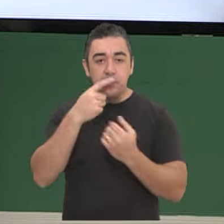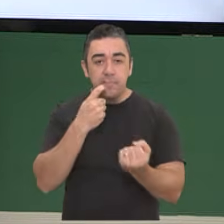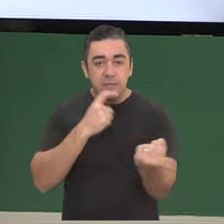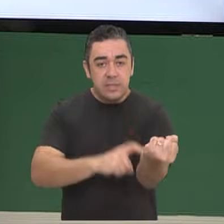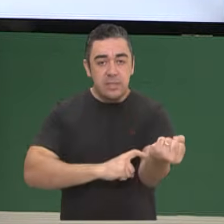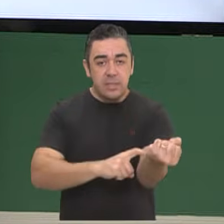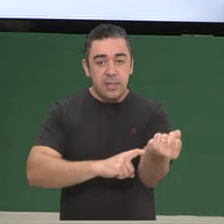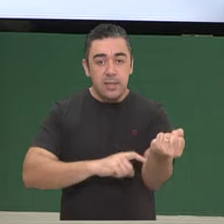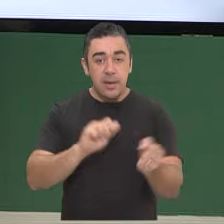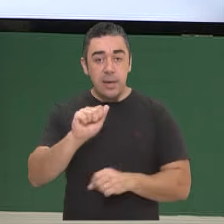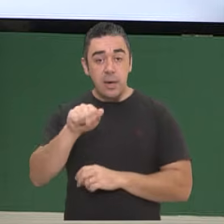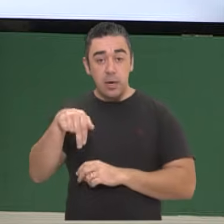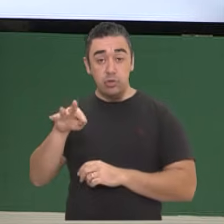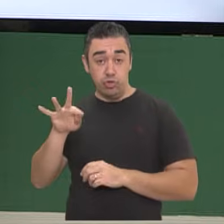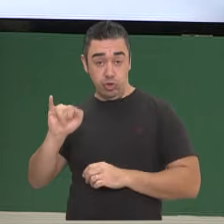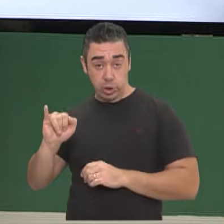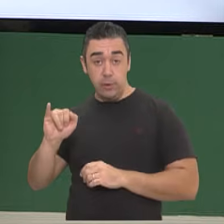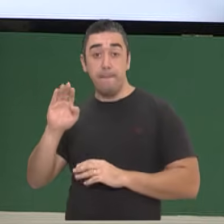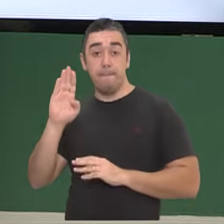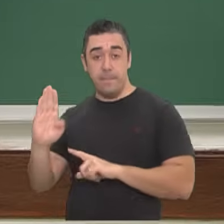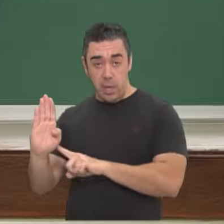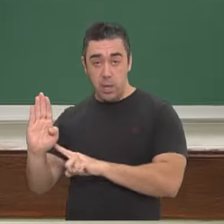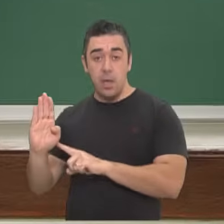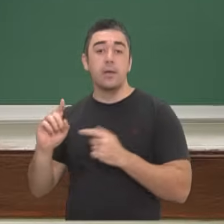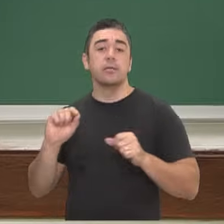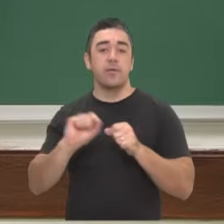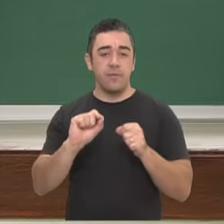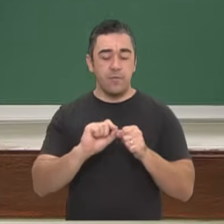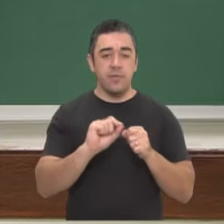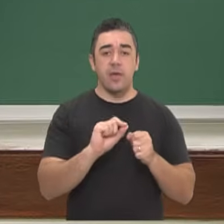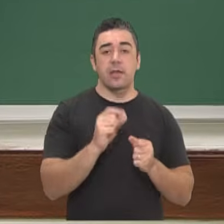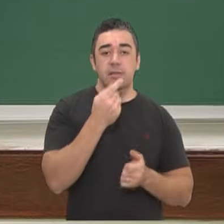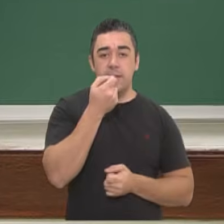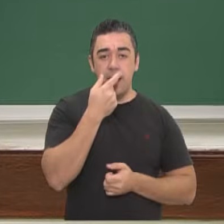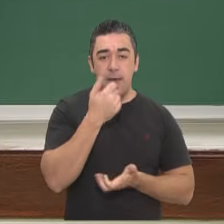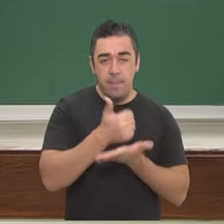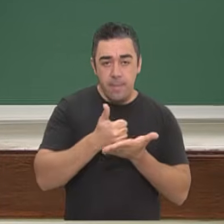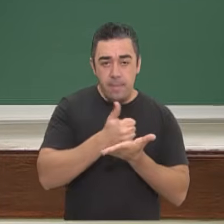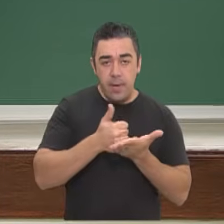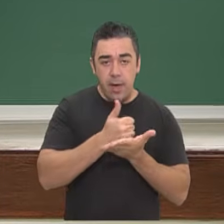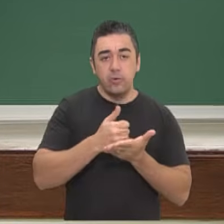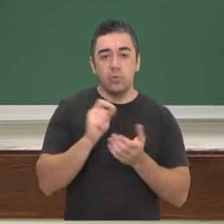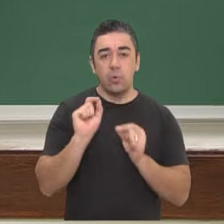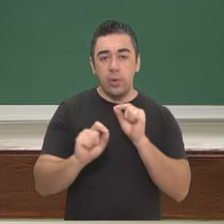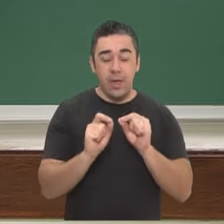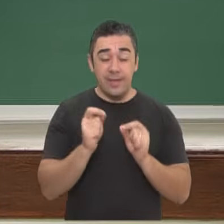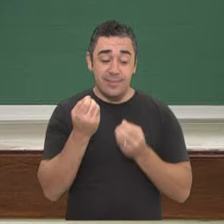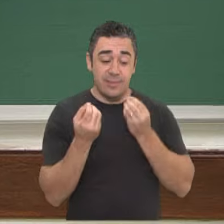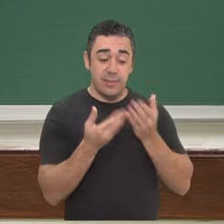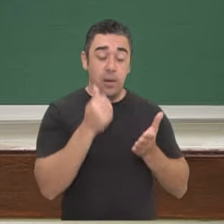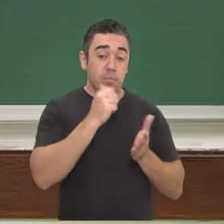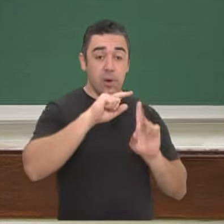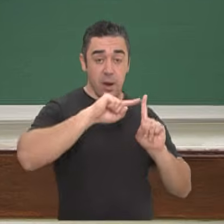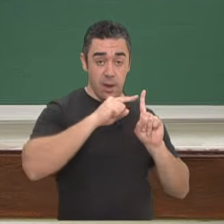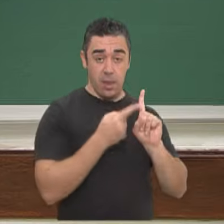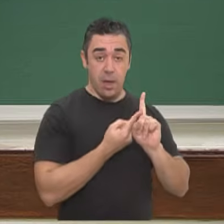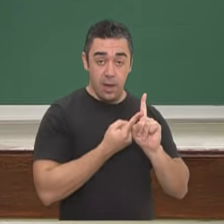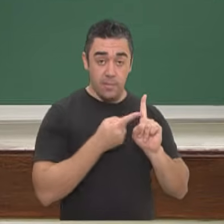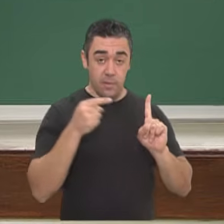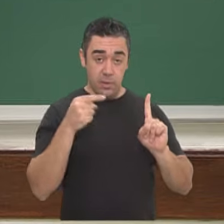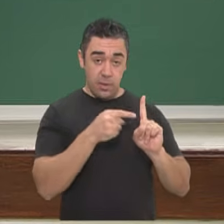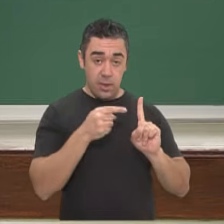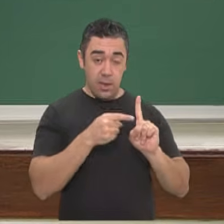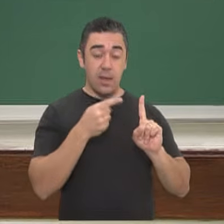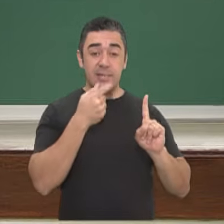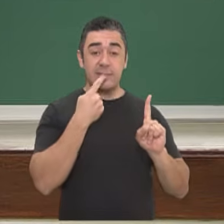foi utilizado para produzir o remédio chamado imunoglobulina anti-D, medicamento que é dado a gestantes que têm sangue